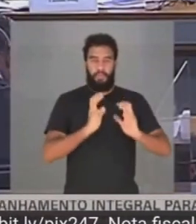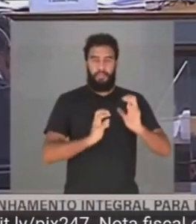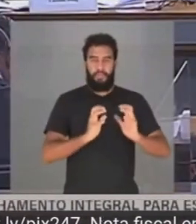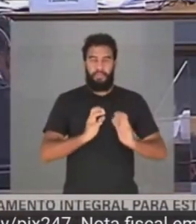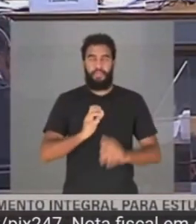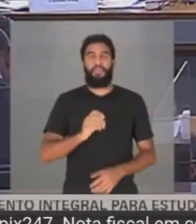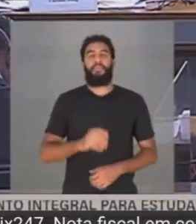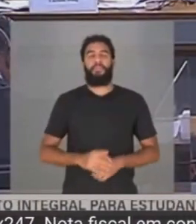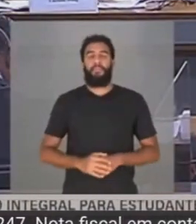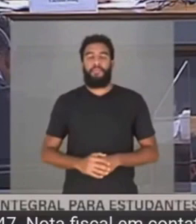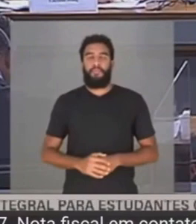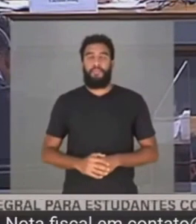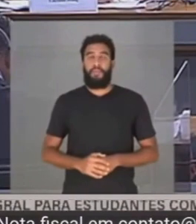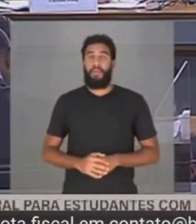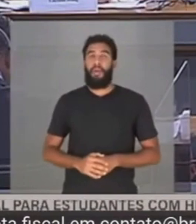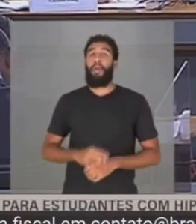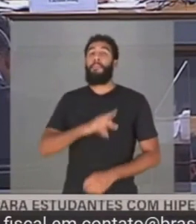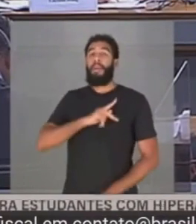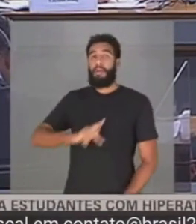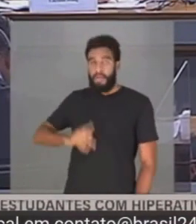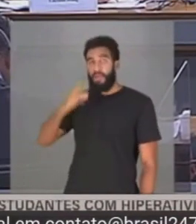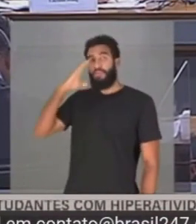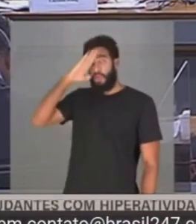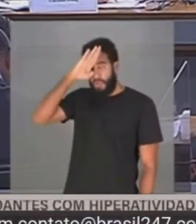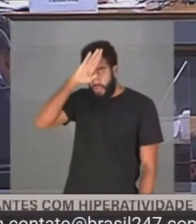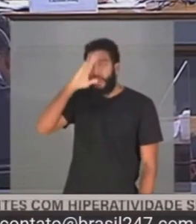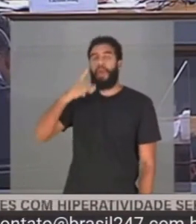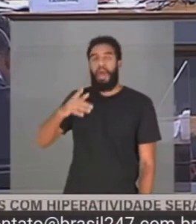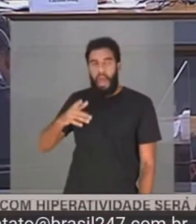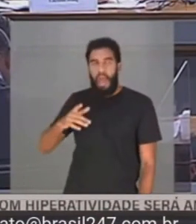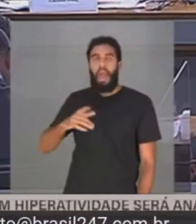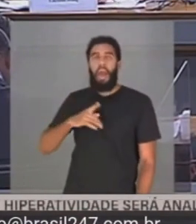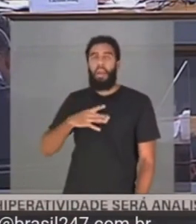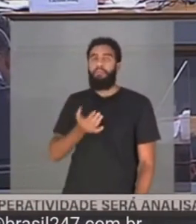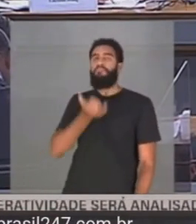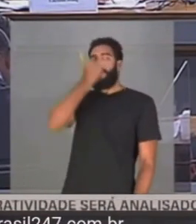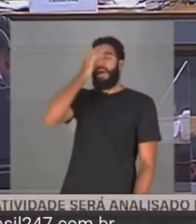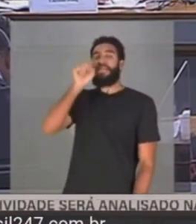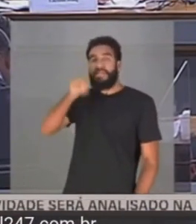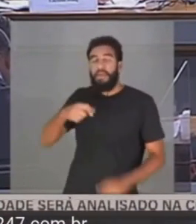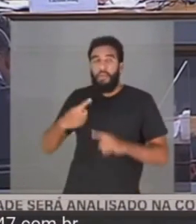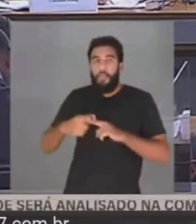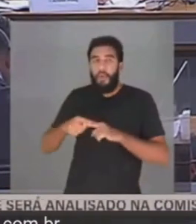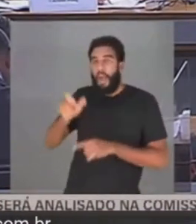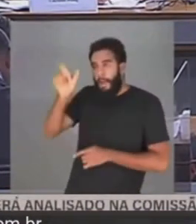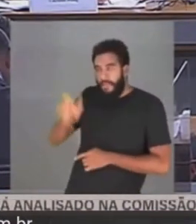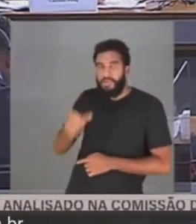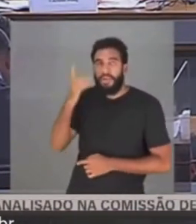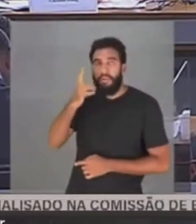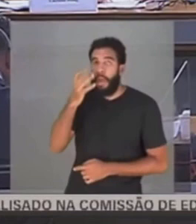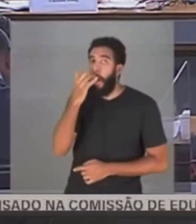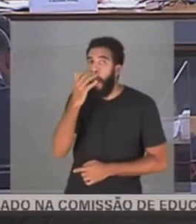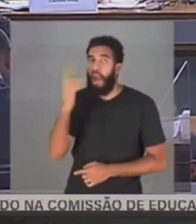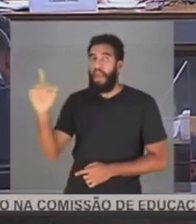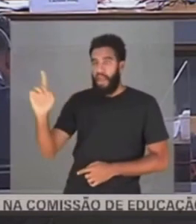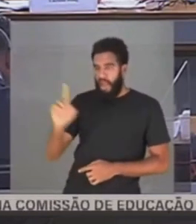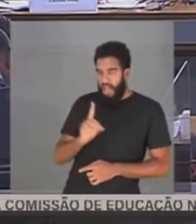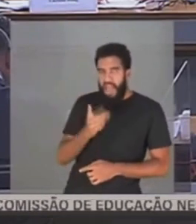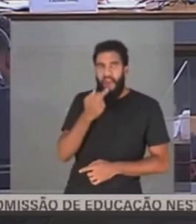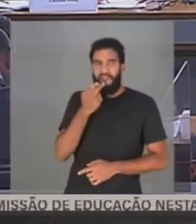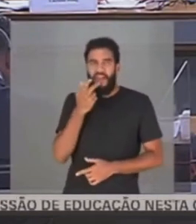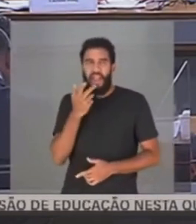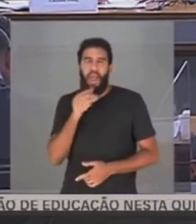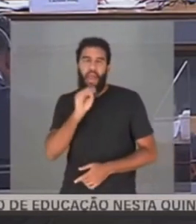O Bolsonaro foi enganado pelo deputado Osmar Terra, que ia para lá fazer onda.